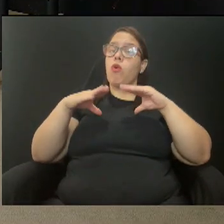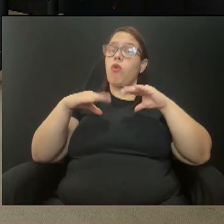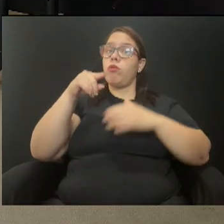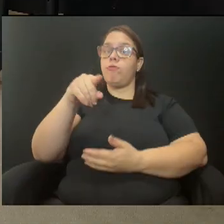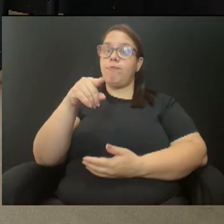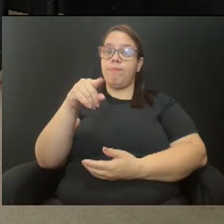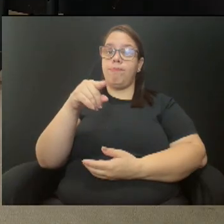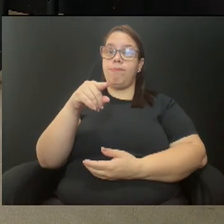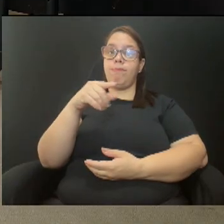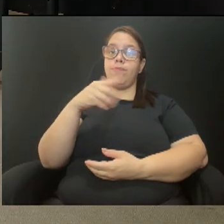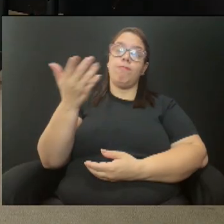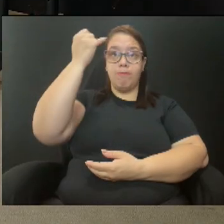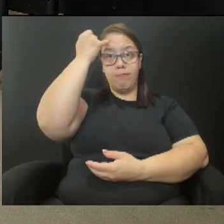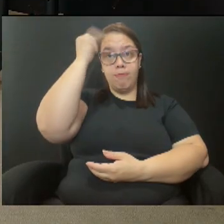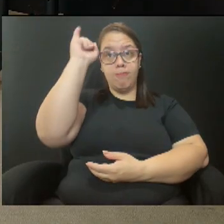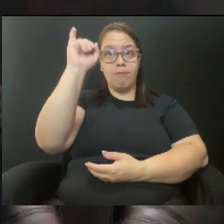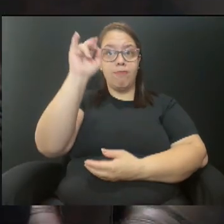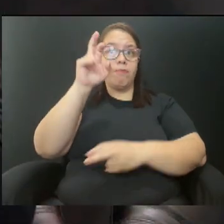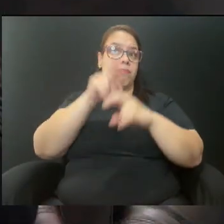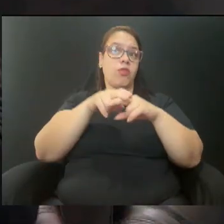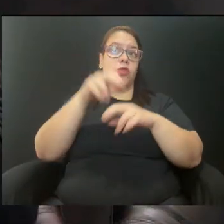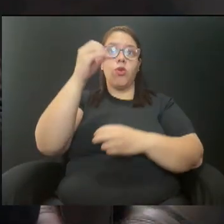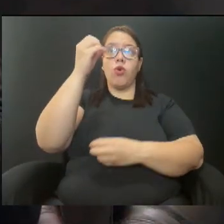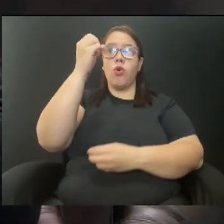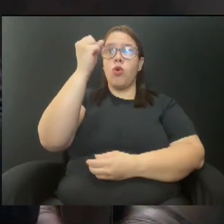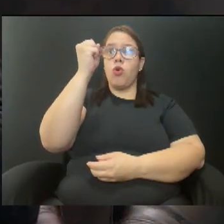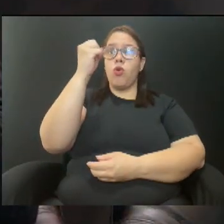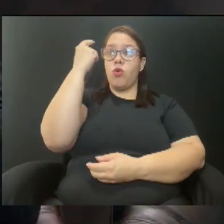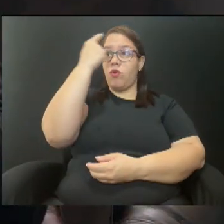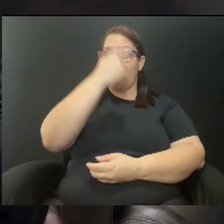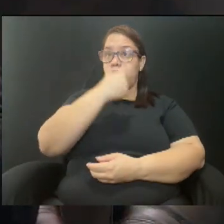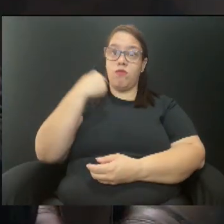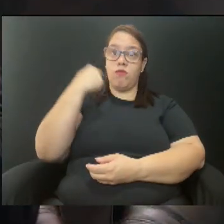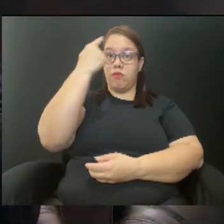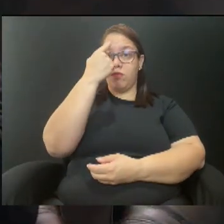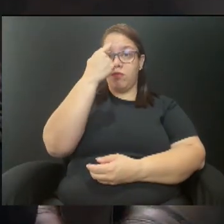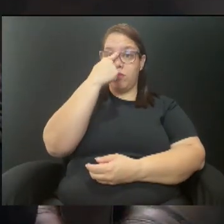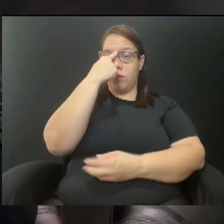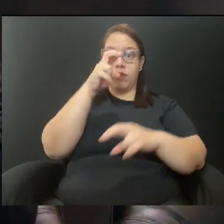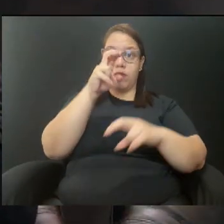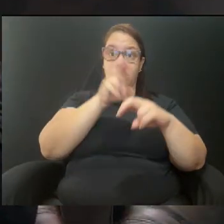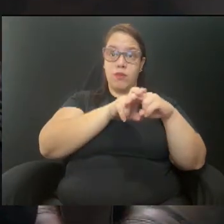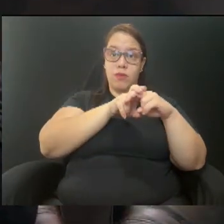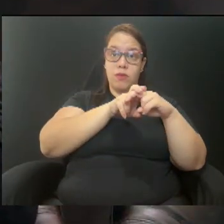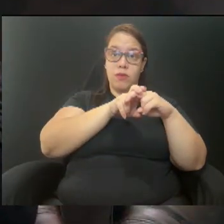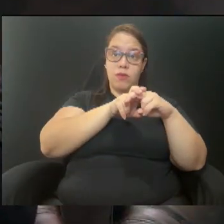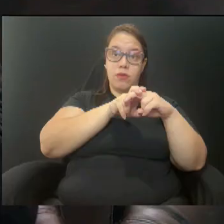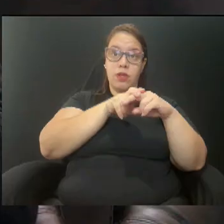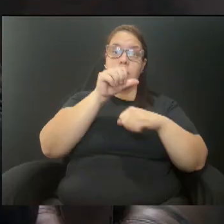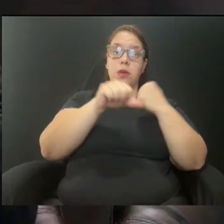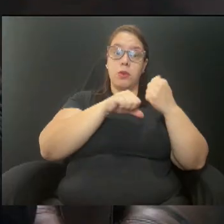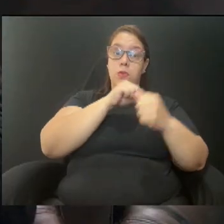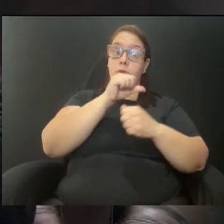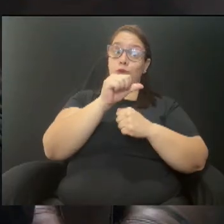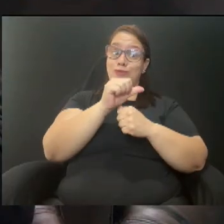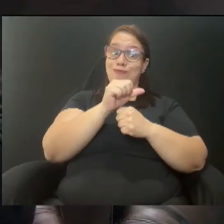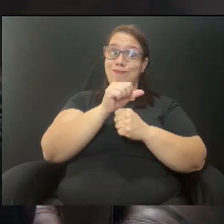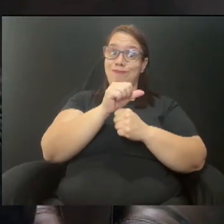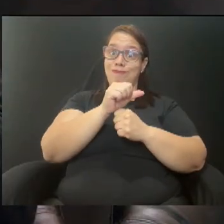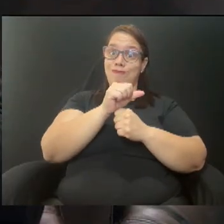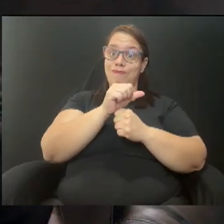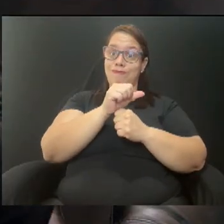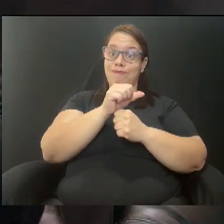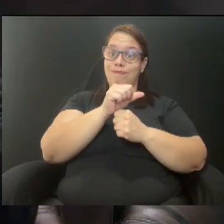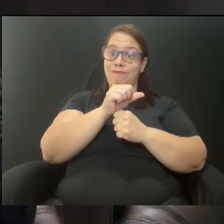de estar sentado 8 horas, CLT, diante de uma cadeira. Então, isso muda bastante. O que a gente vê é esse significante